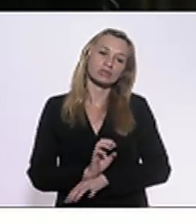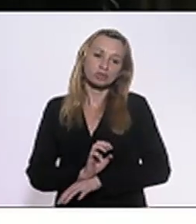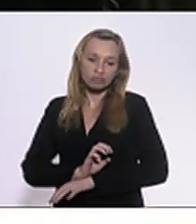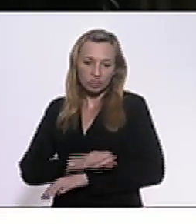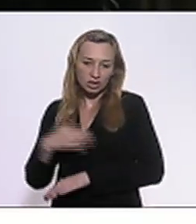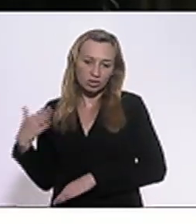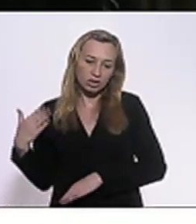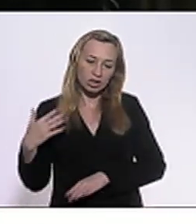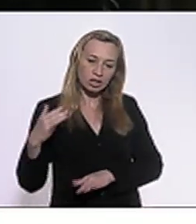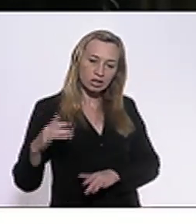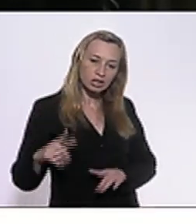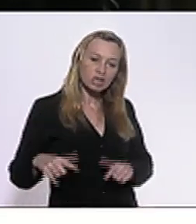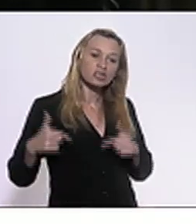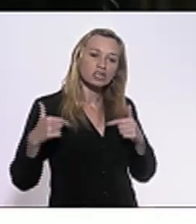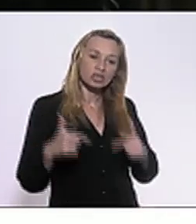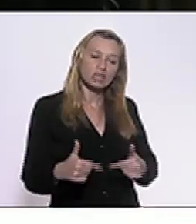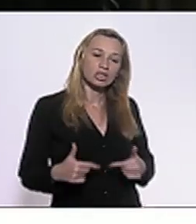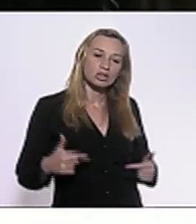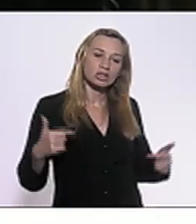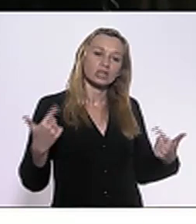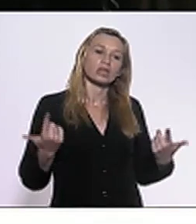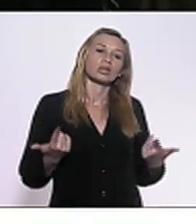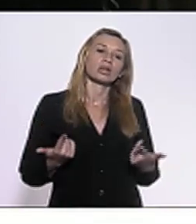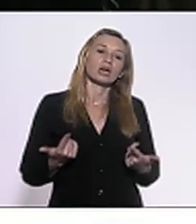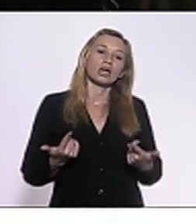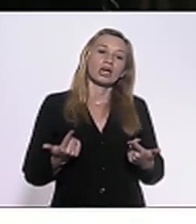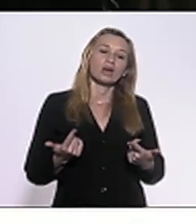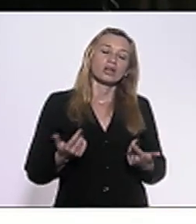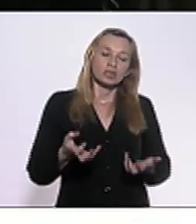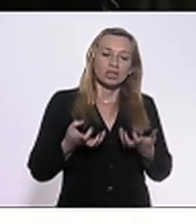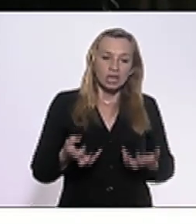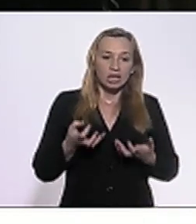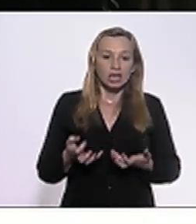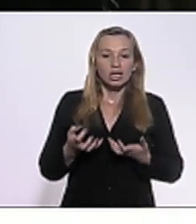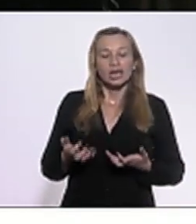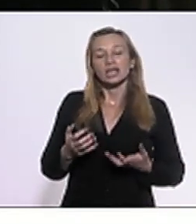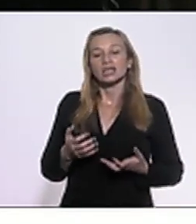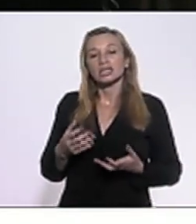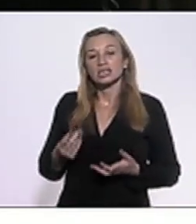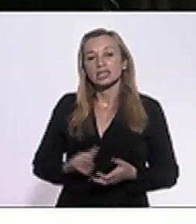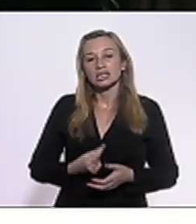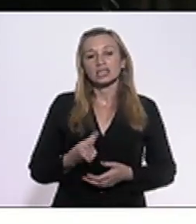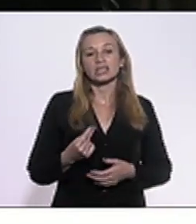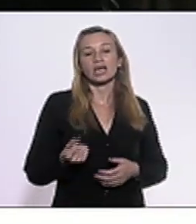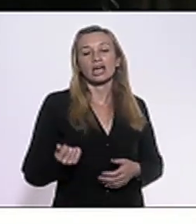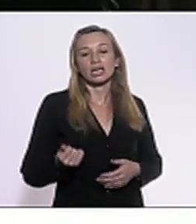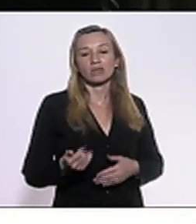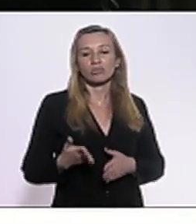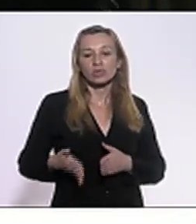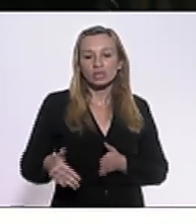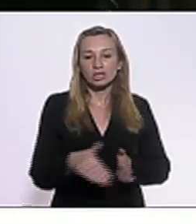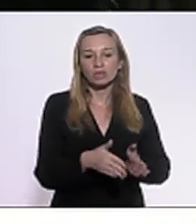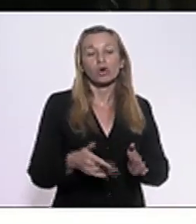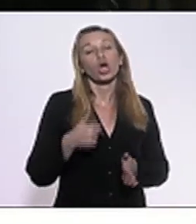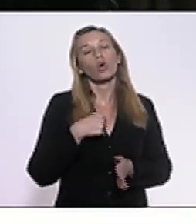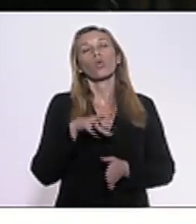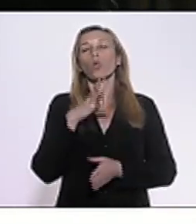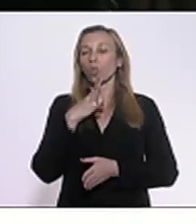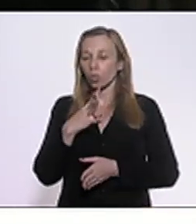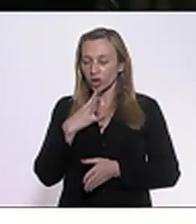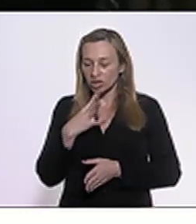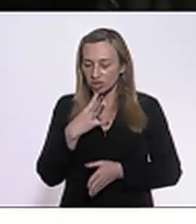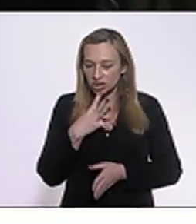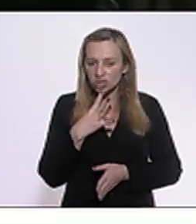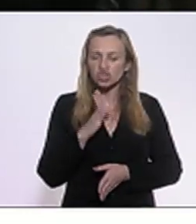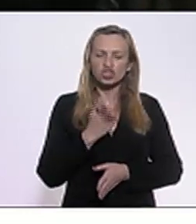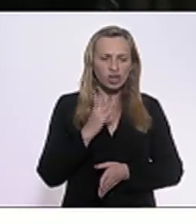efetivo é o que a gente quer. Então, é sair um pouco dessa inércia. Eu reconheço, e já disse isso